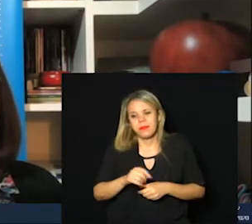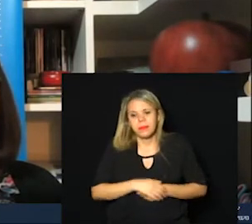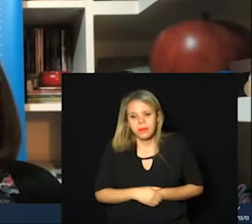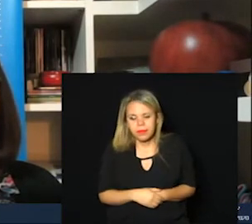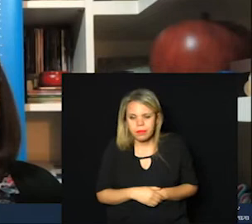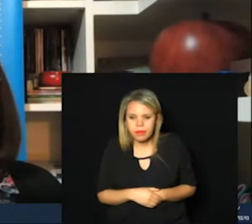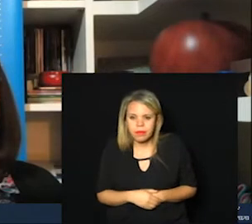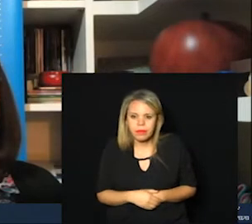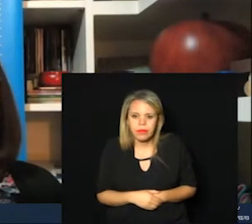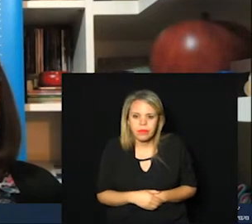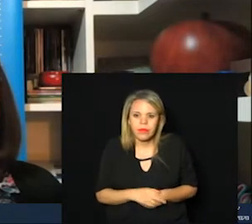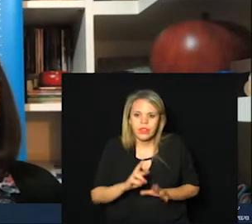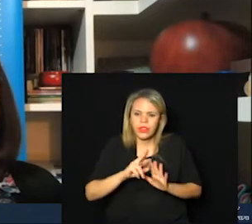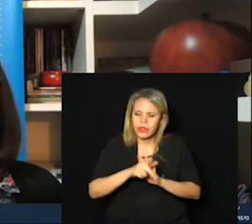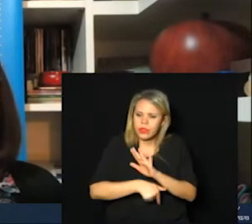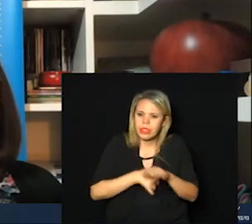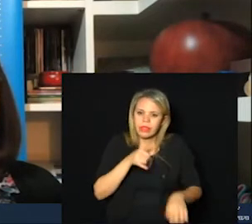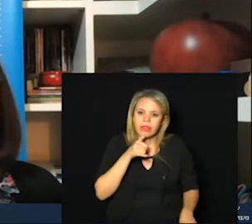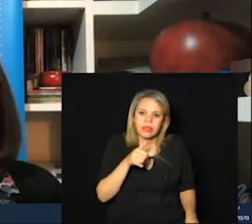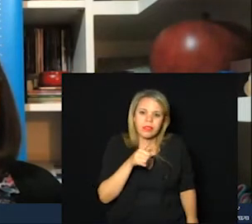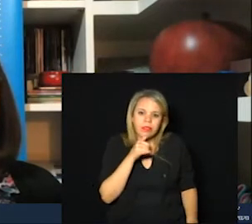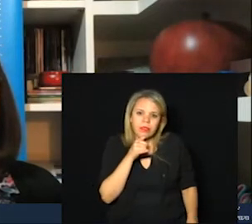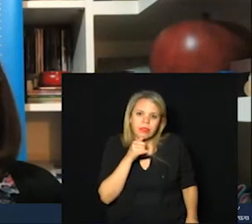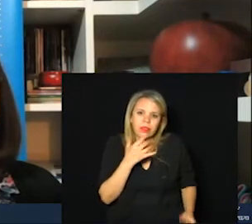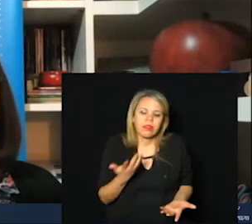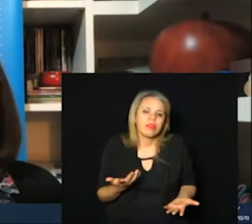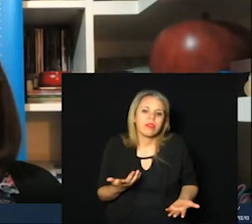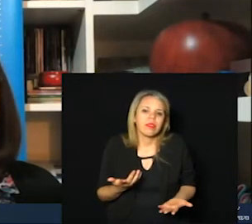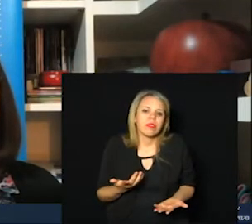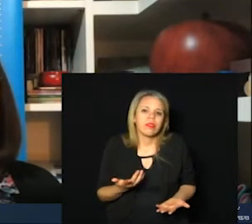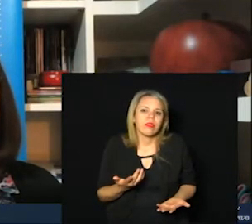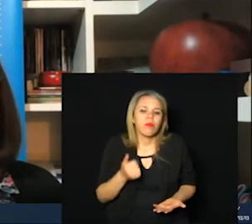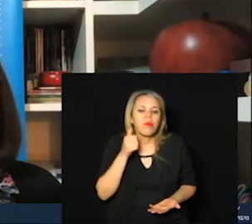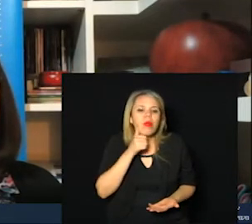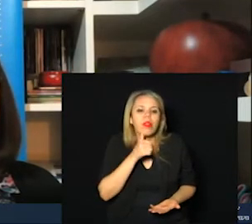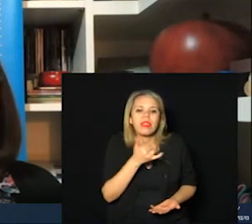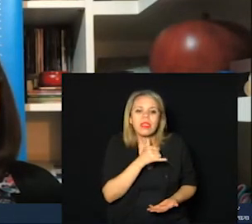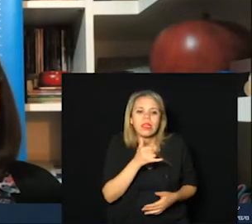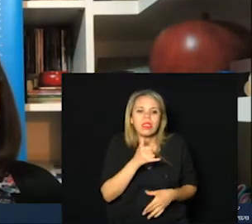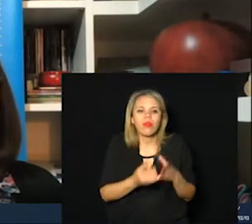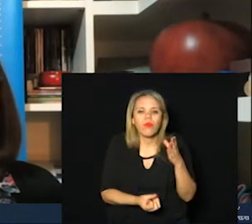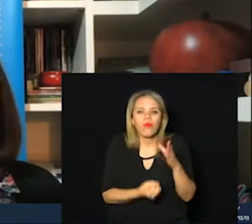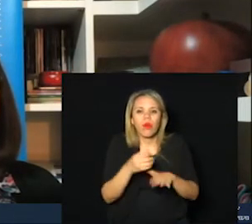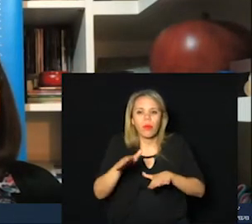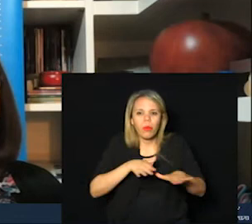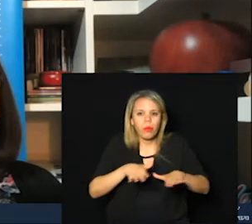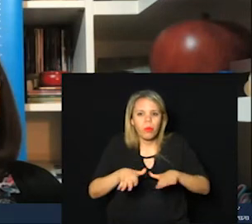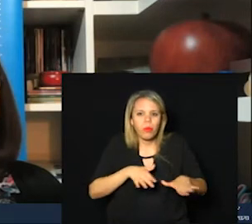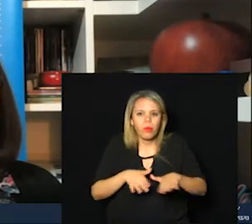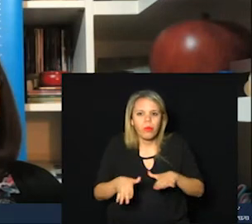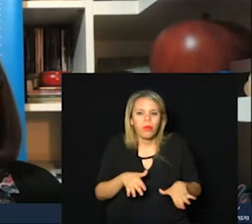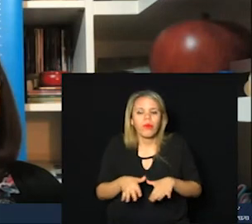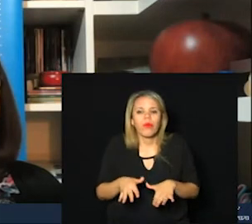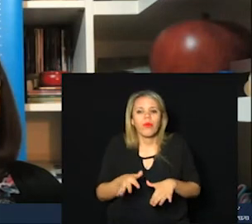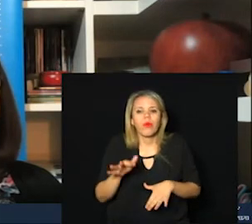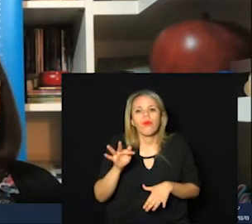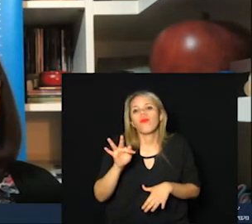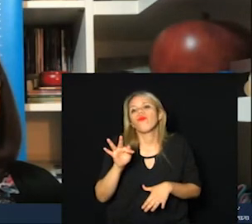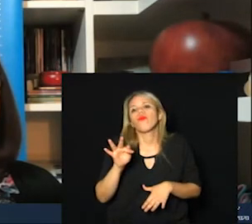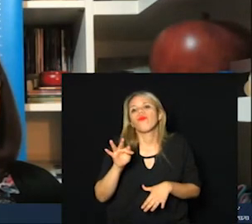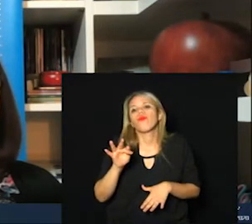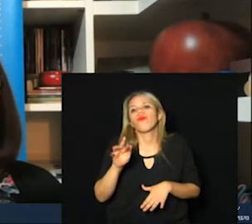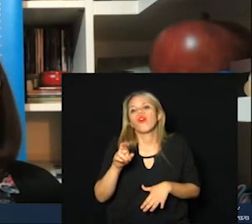Recebi esses e outros exemplos de Chiara Lubich, uma mulher italiana, fundadora do Movimento dos Focolares, movimento que nasceu na